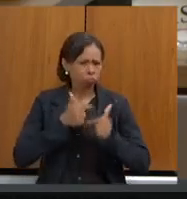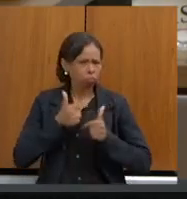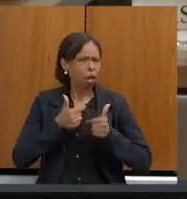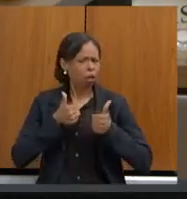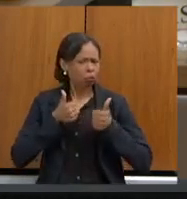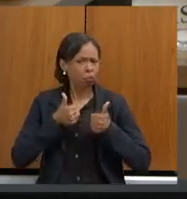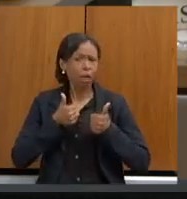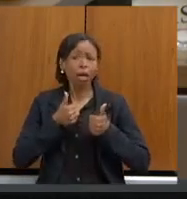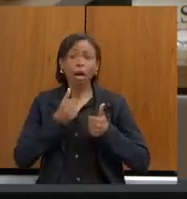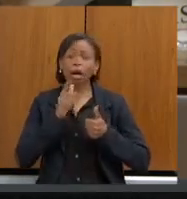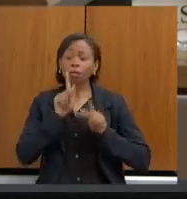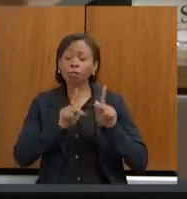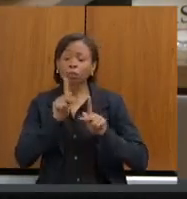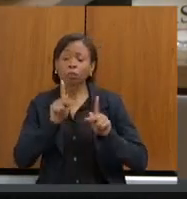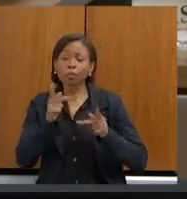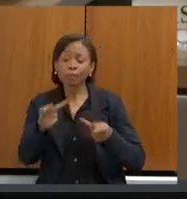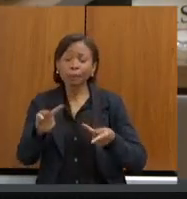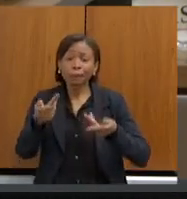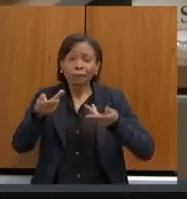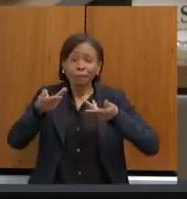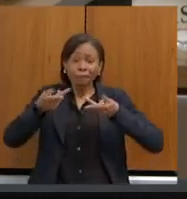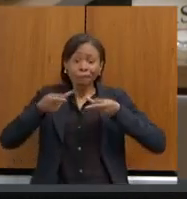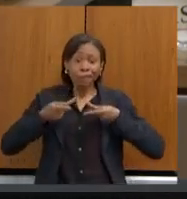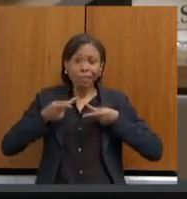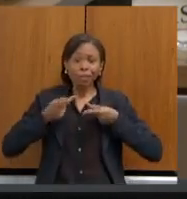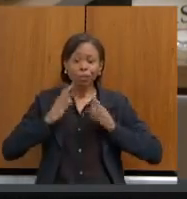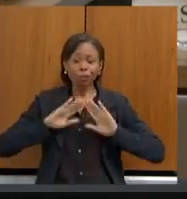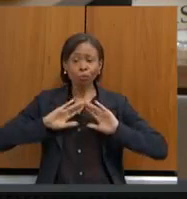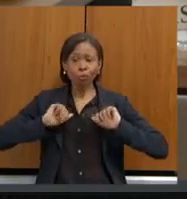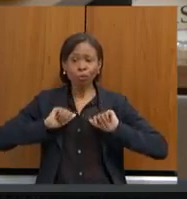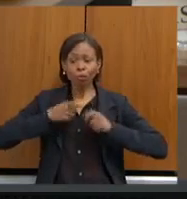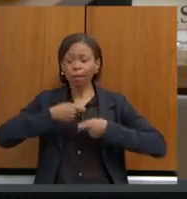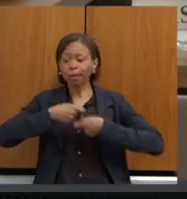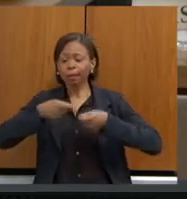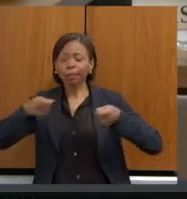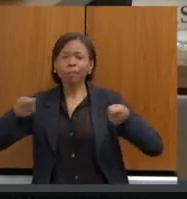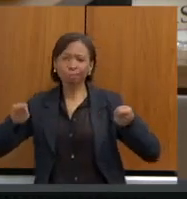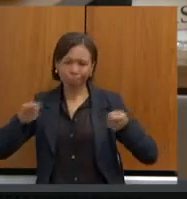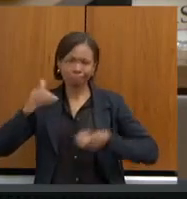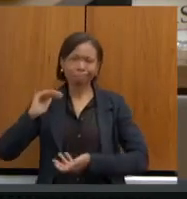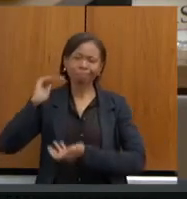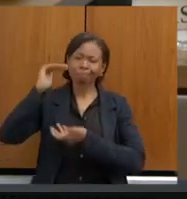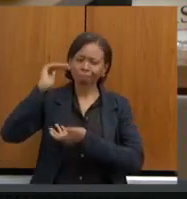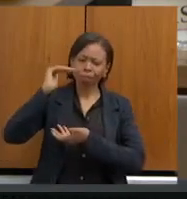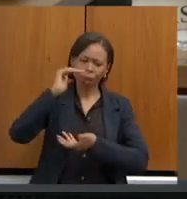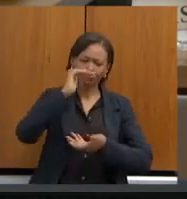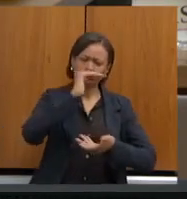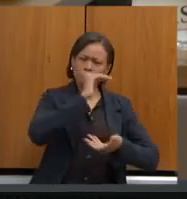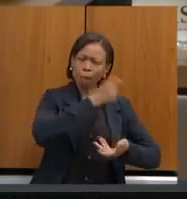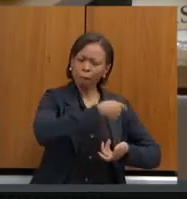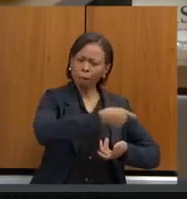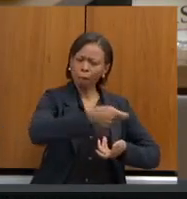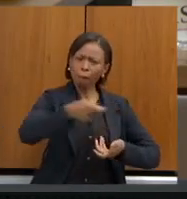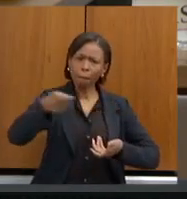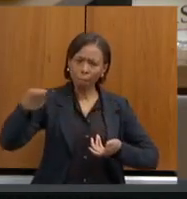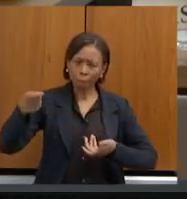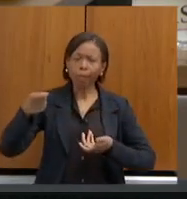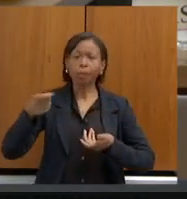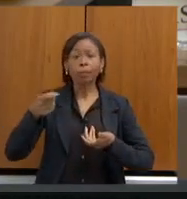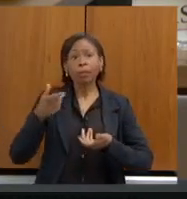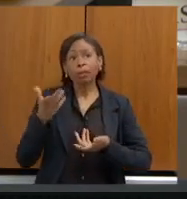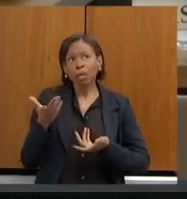procuraram para fazer a entrega as demais pessoas né os necessitados em vários vários antes né seja